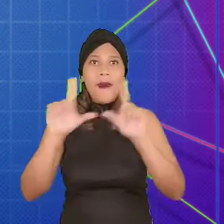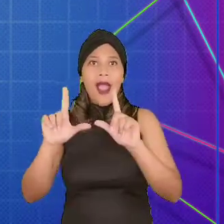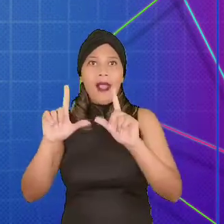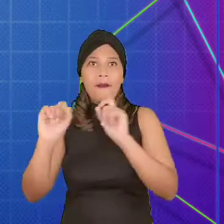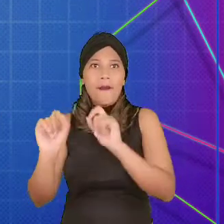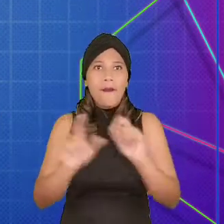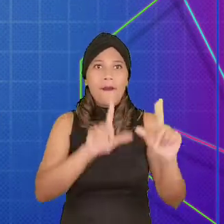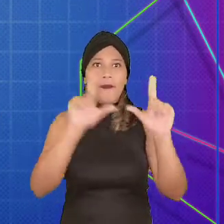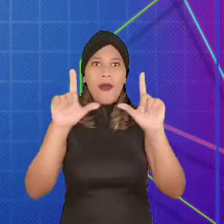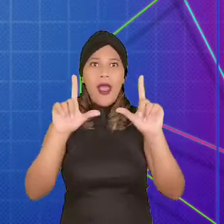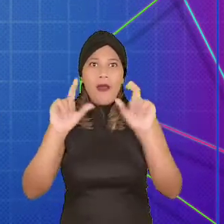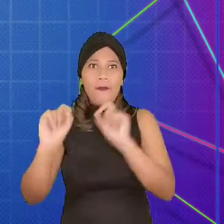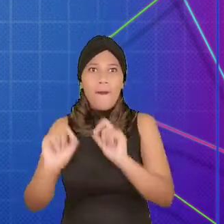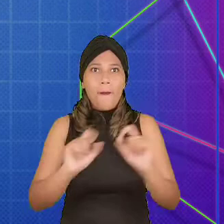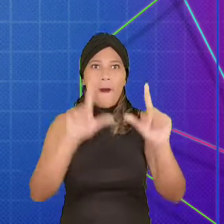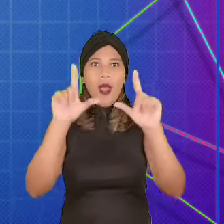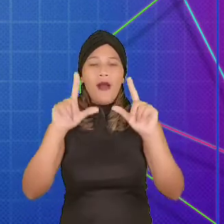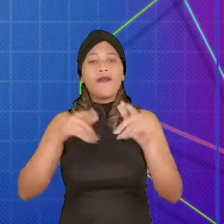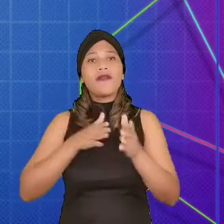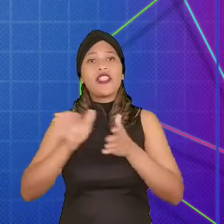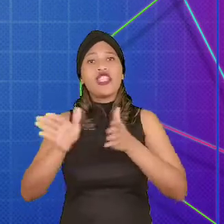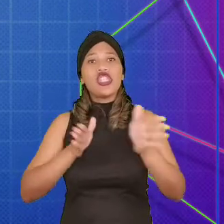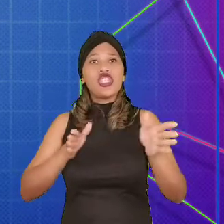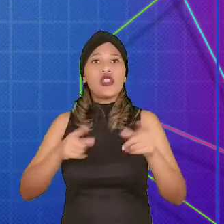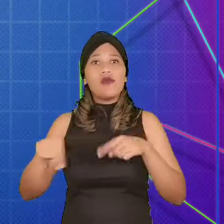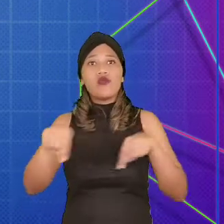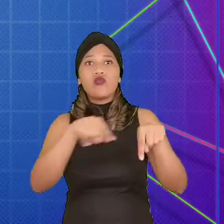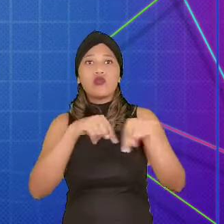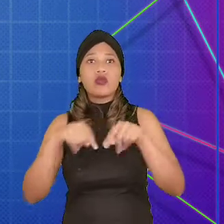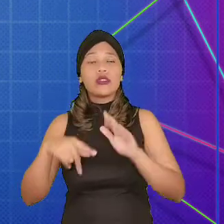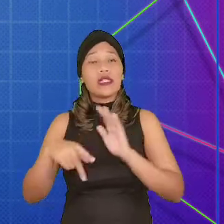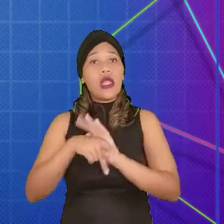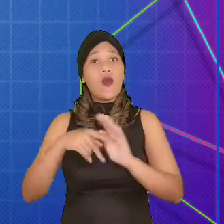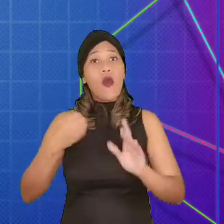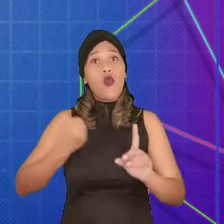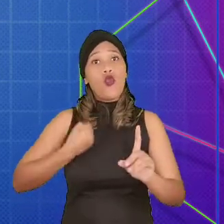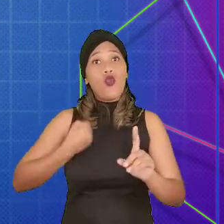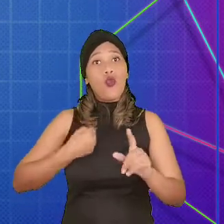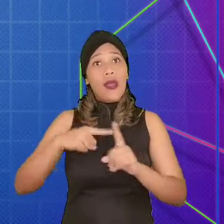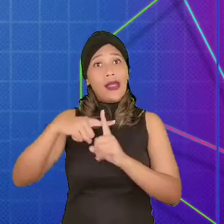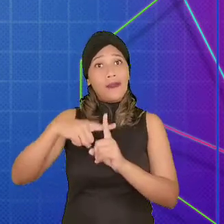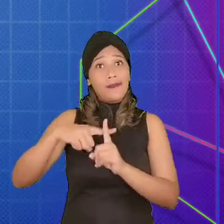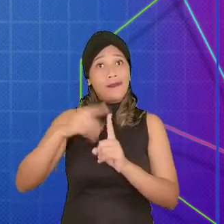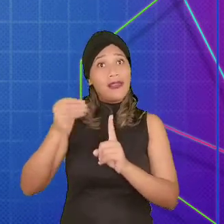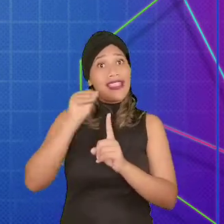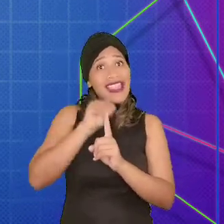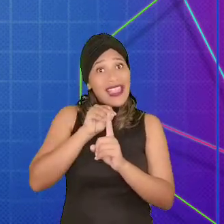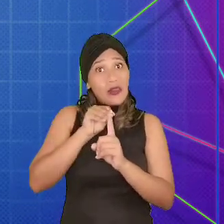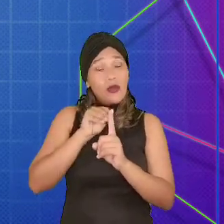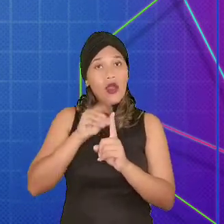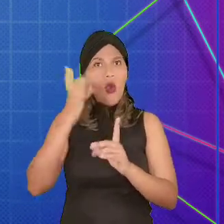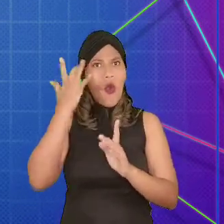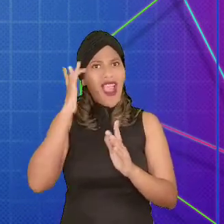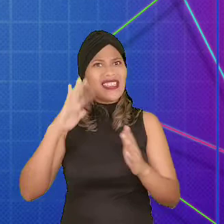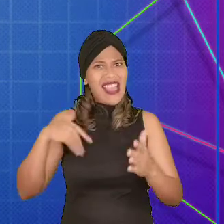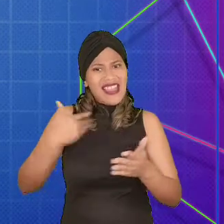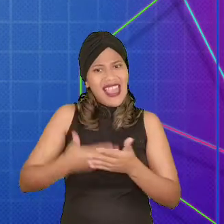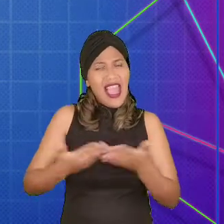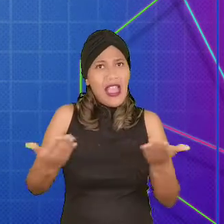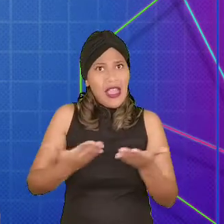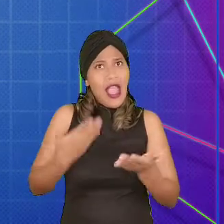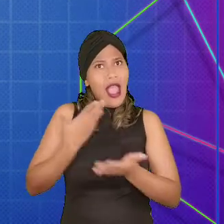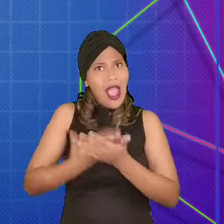esquerda de onde o meu personagem iniciou, e isso também serviria para todas as outras direções que respeitarem os valores no plano